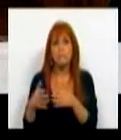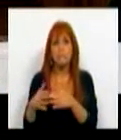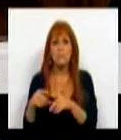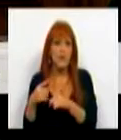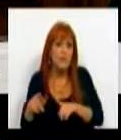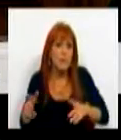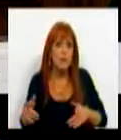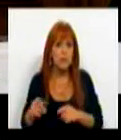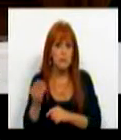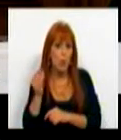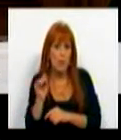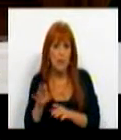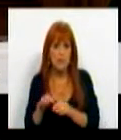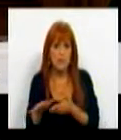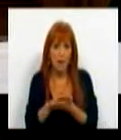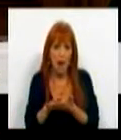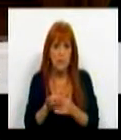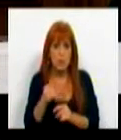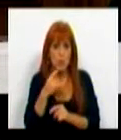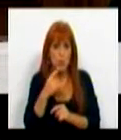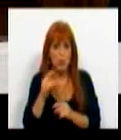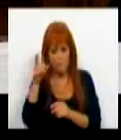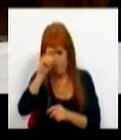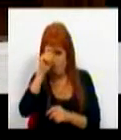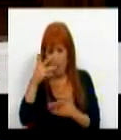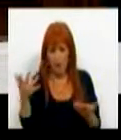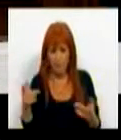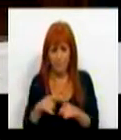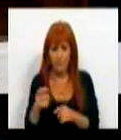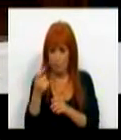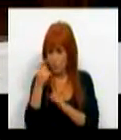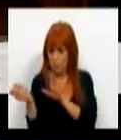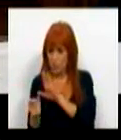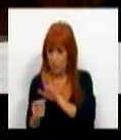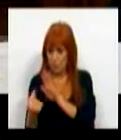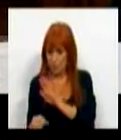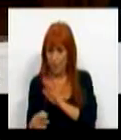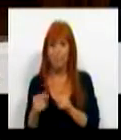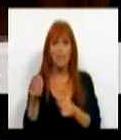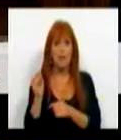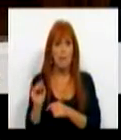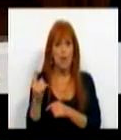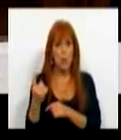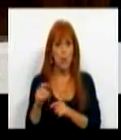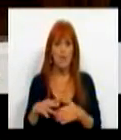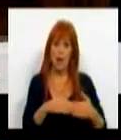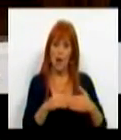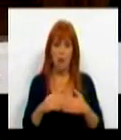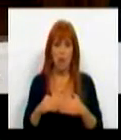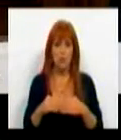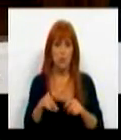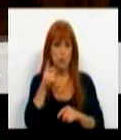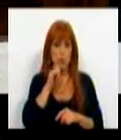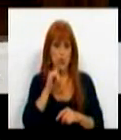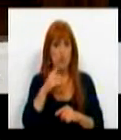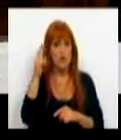é diferente. É um banco com uma base muito fiel de depositantes. É um banco que é líder nos